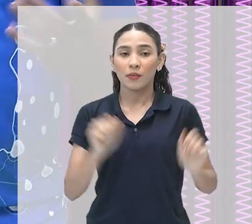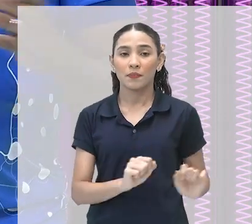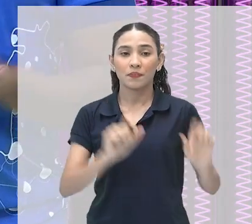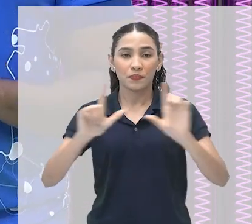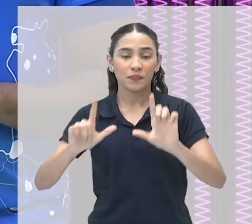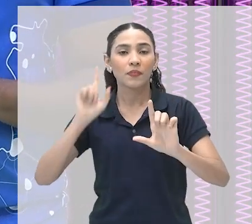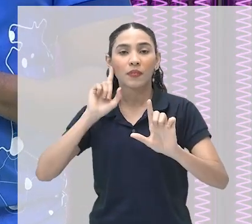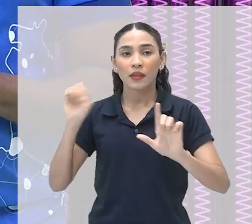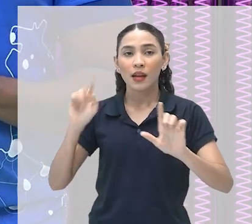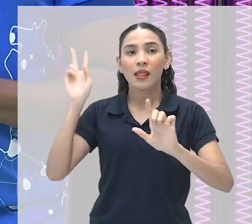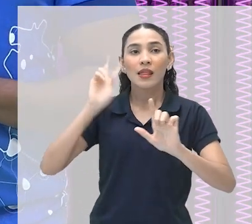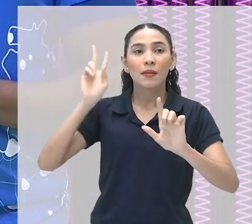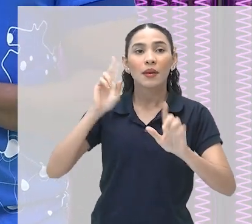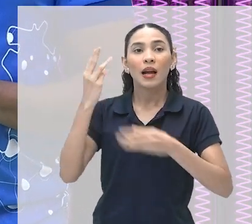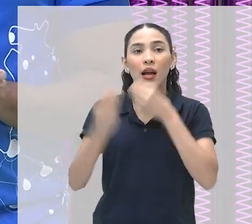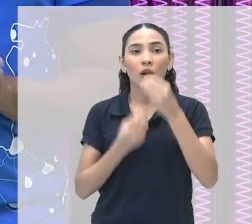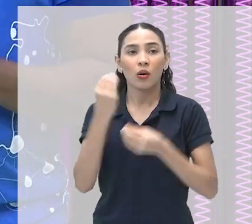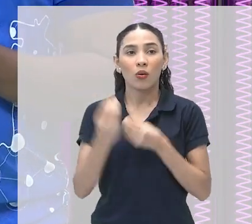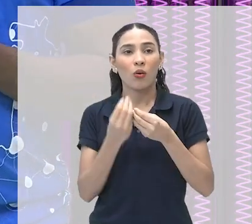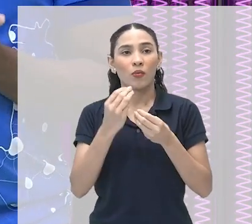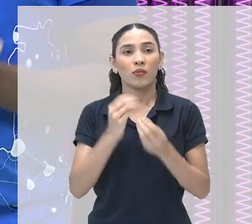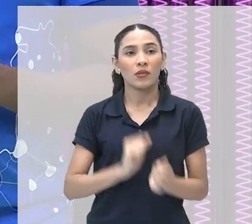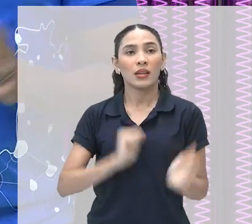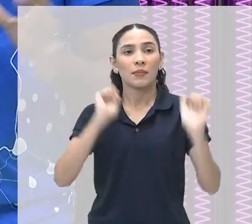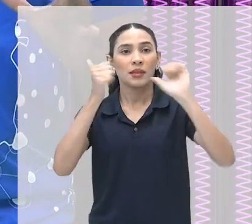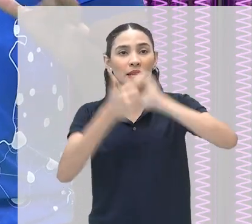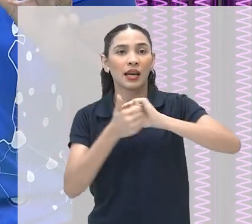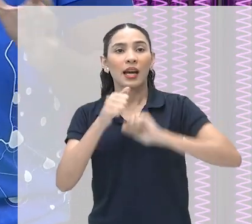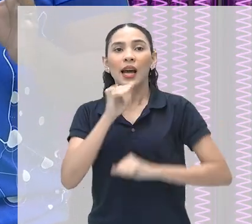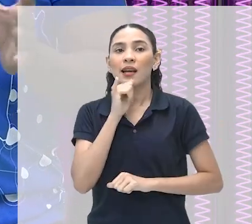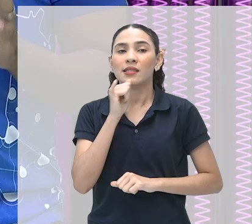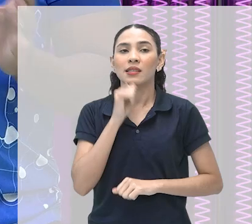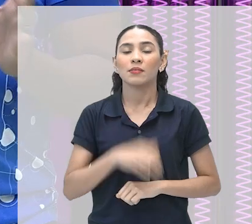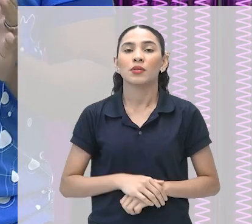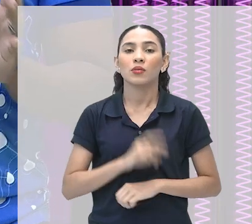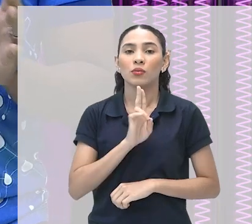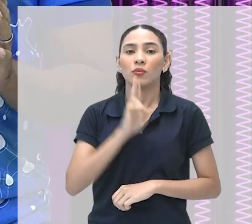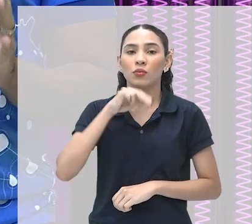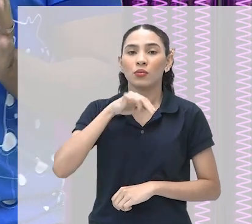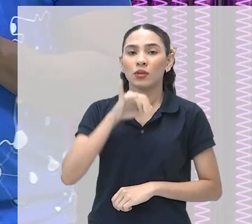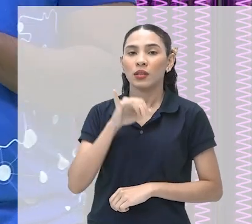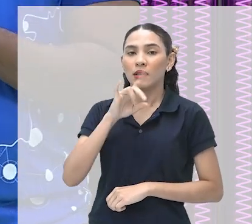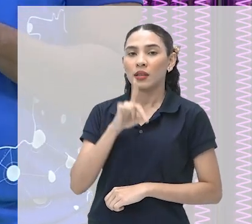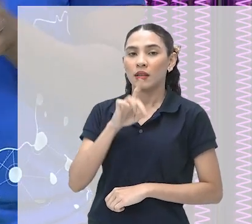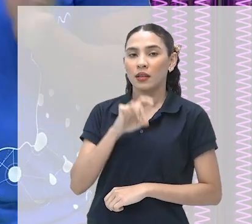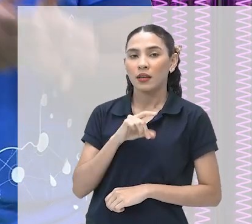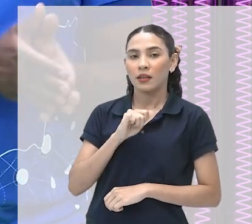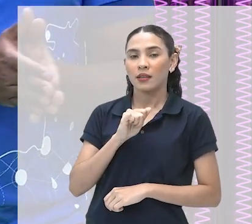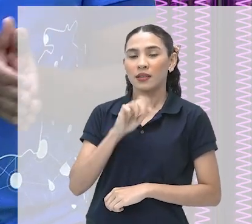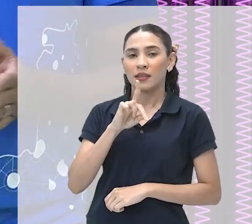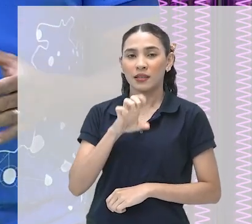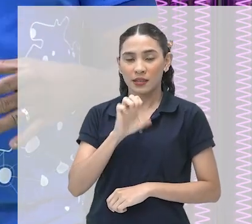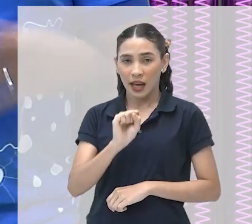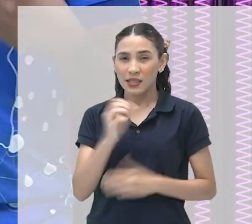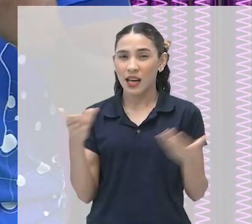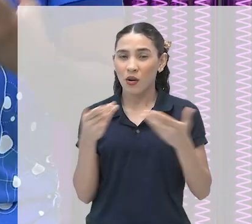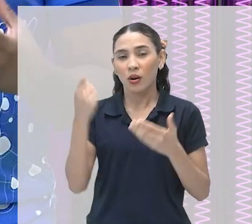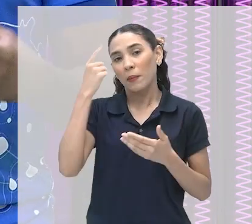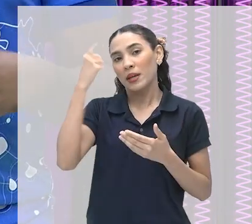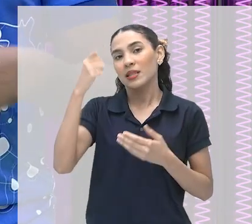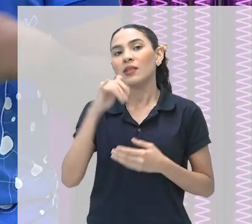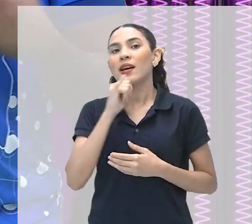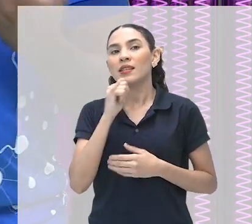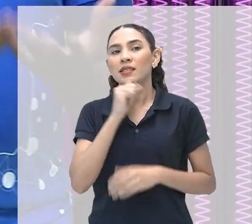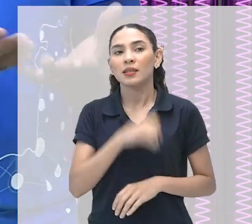tela relembrar como transformar, essas unidades de medidas, mas agora pensando em uma